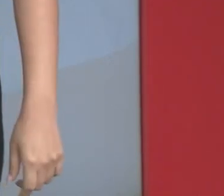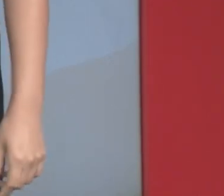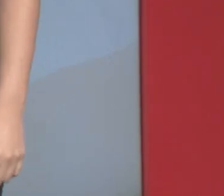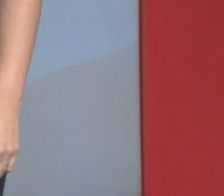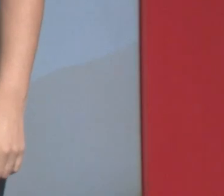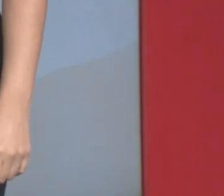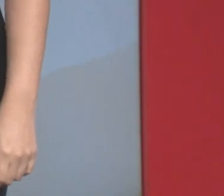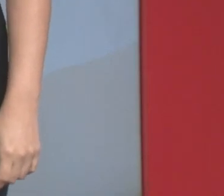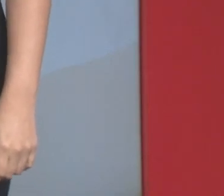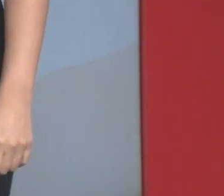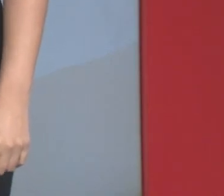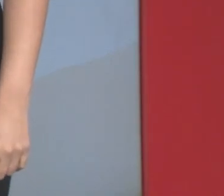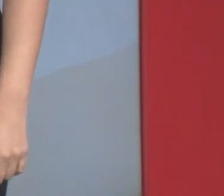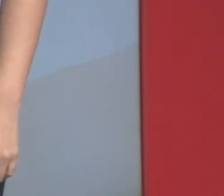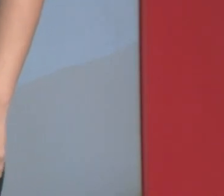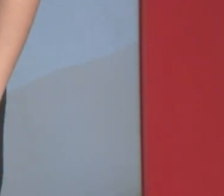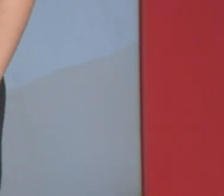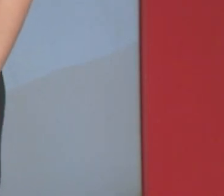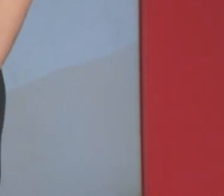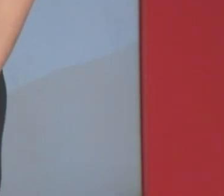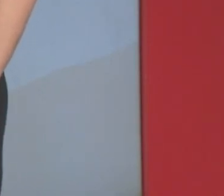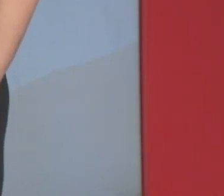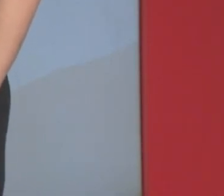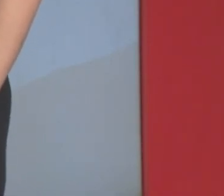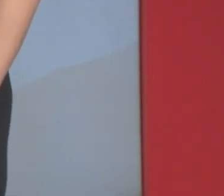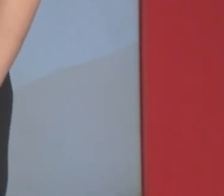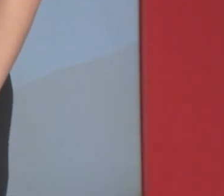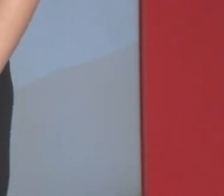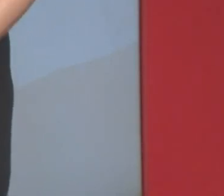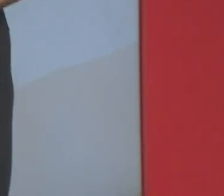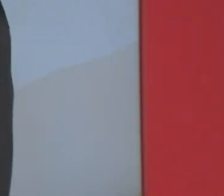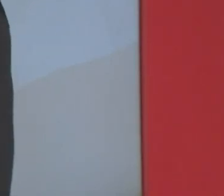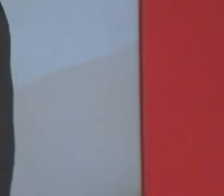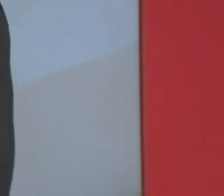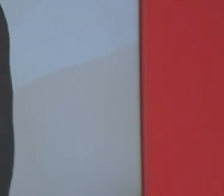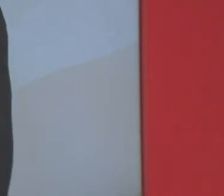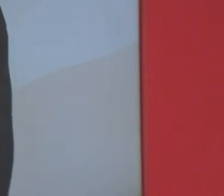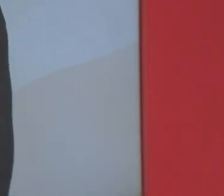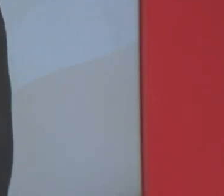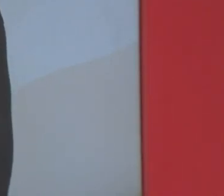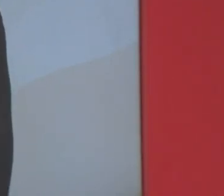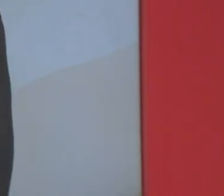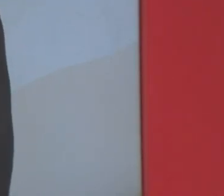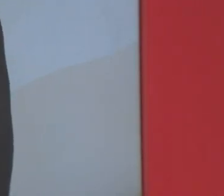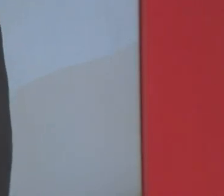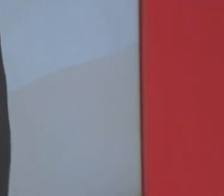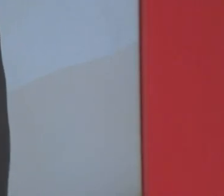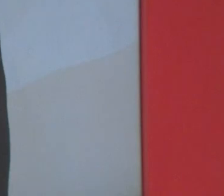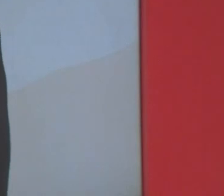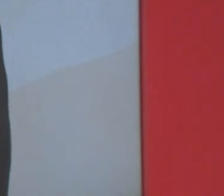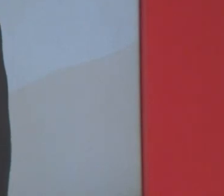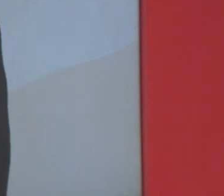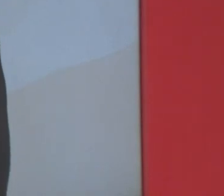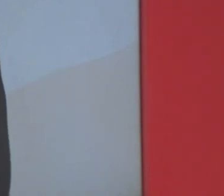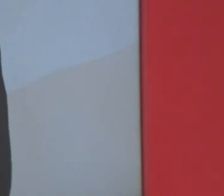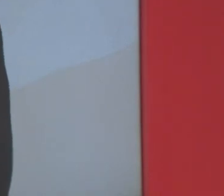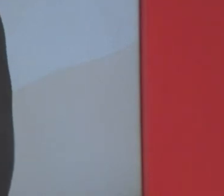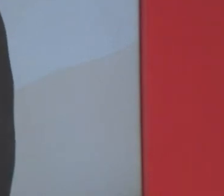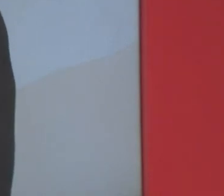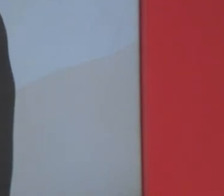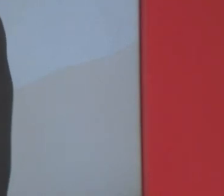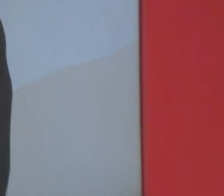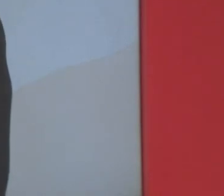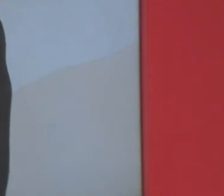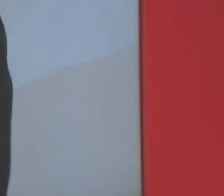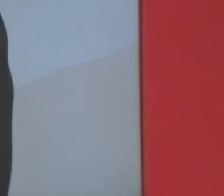E ali vai ter um sinal de Gaza, que é esse, e o anjo orienta Filipe: você precisa ir